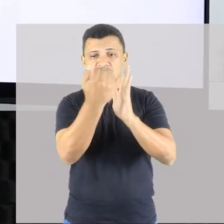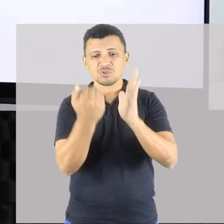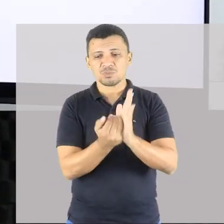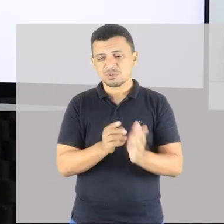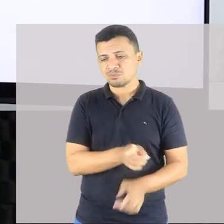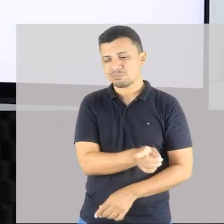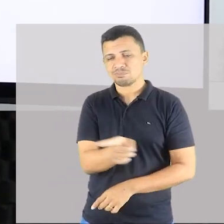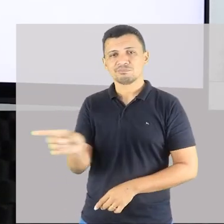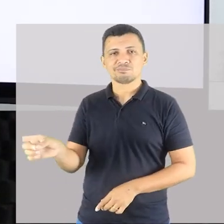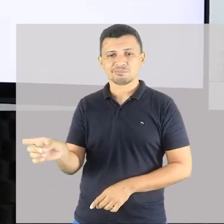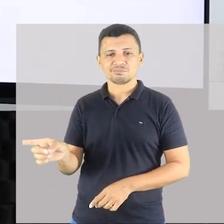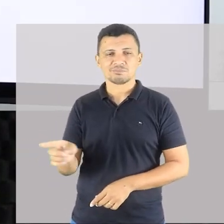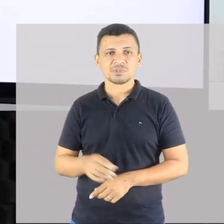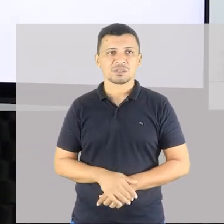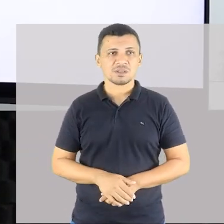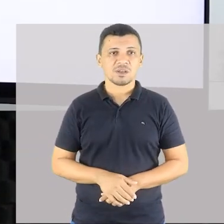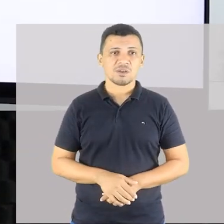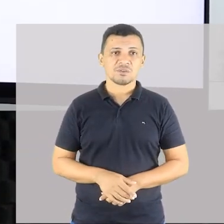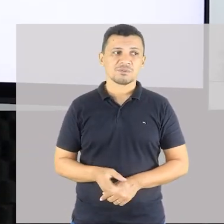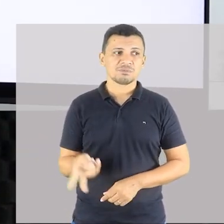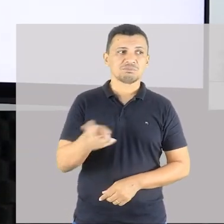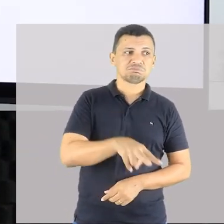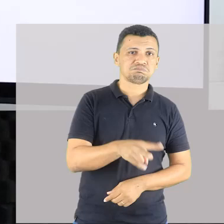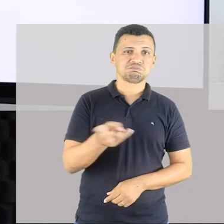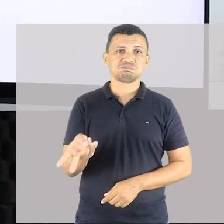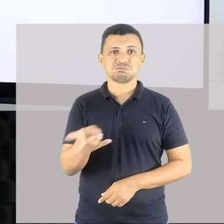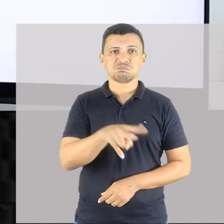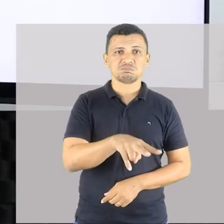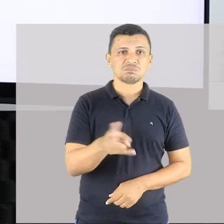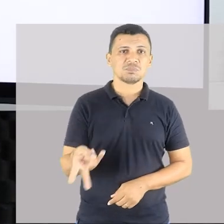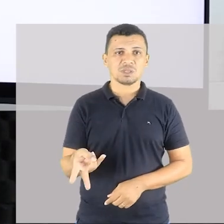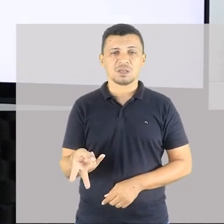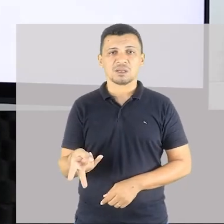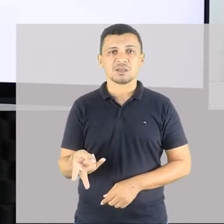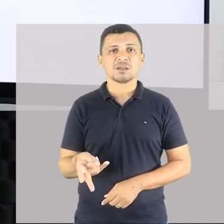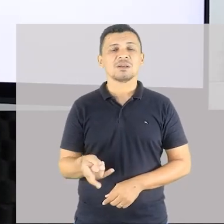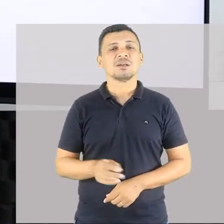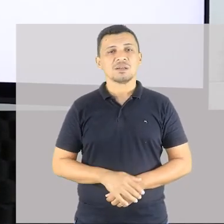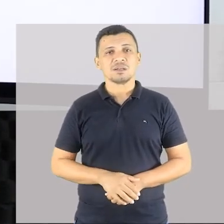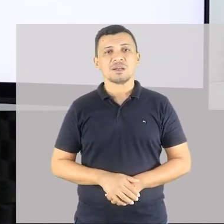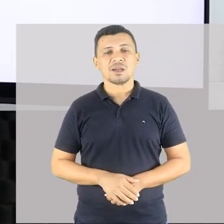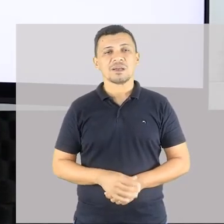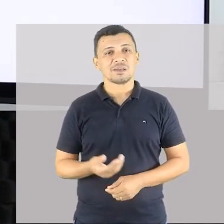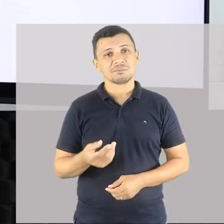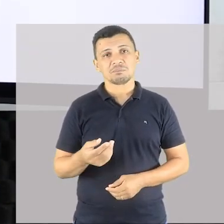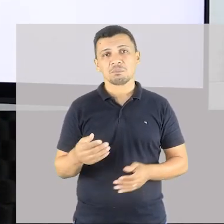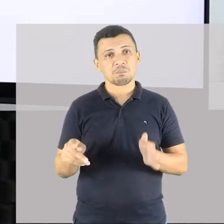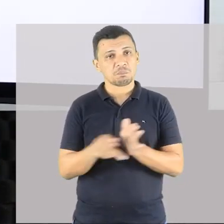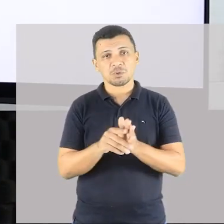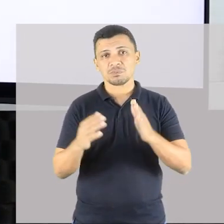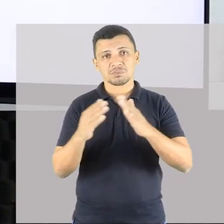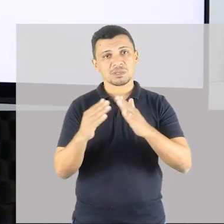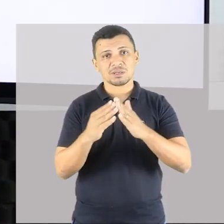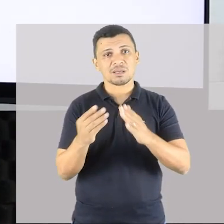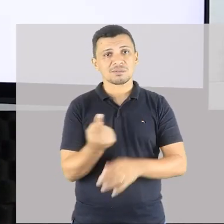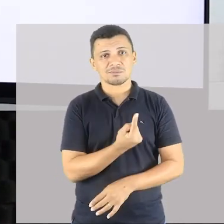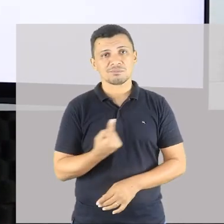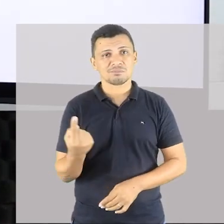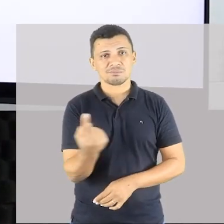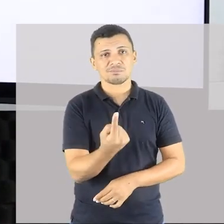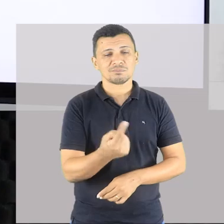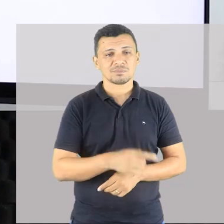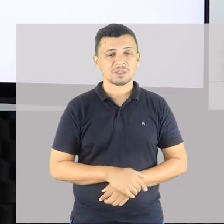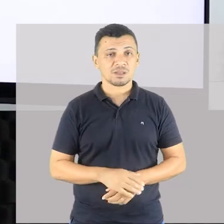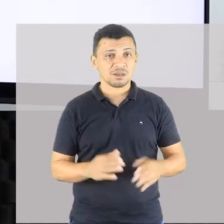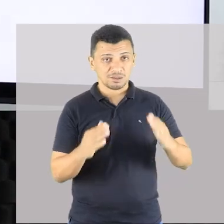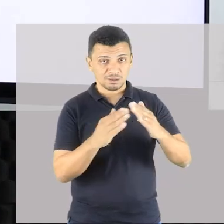para o outro. Essa corrente que fica mudando de sentido, a gente chama de corrente alternada, que é a corrente da casa da gente. Tá? Então, a casa